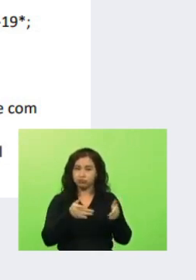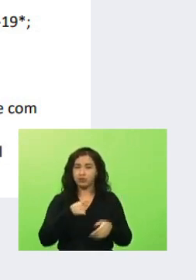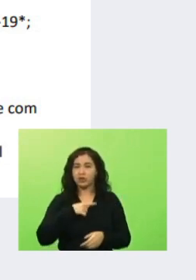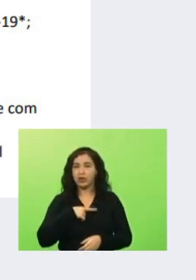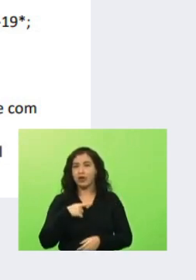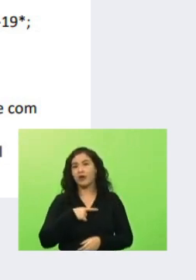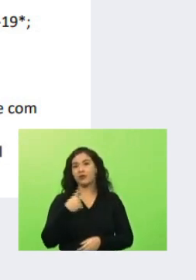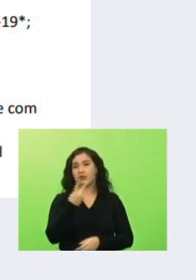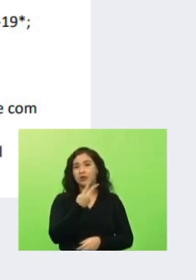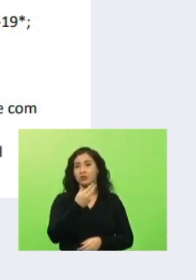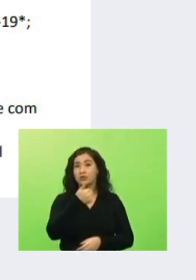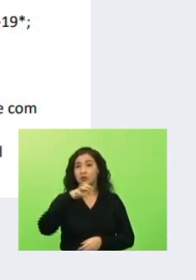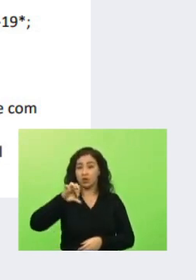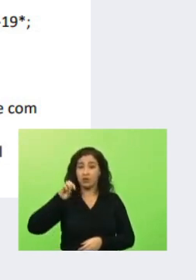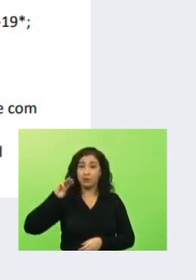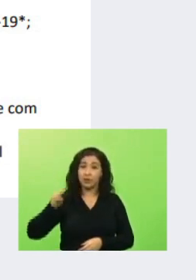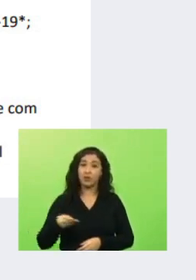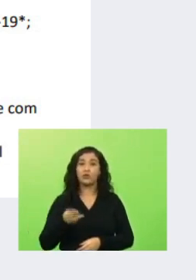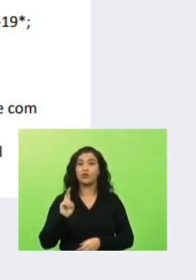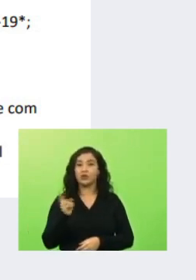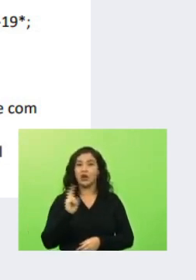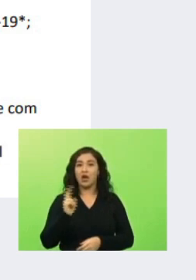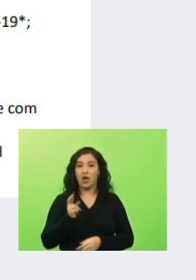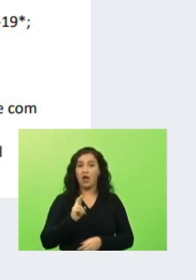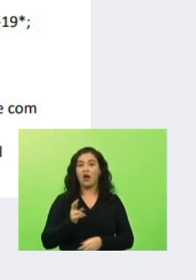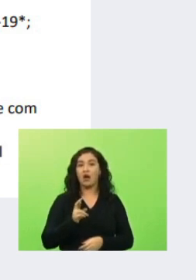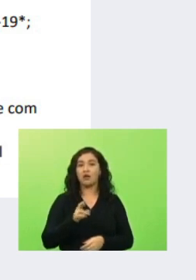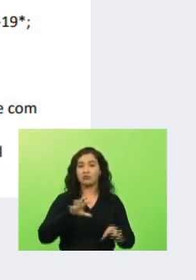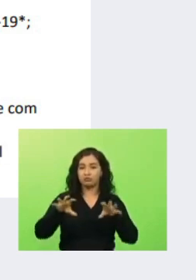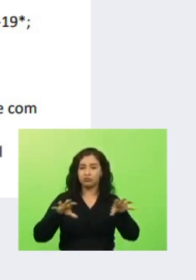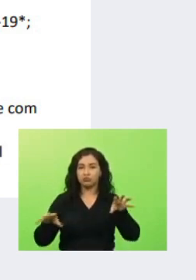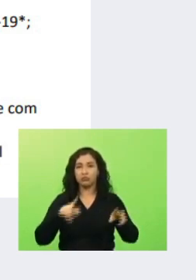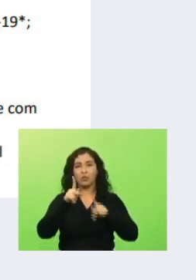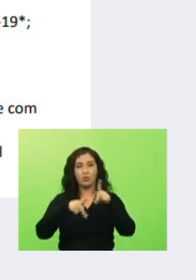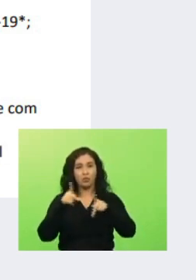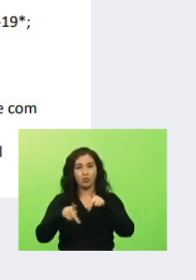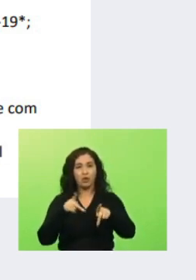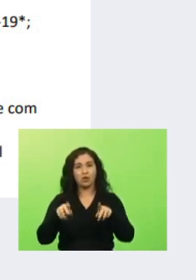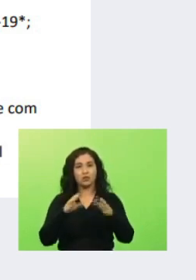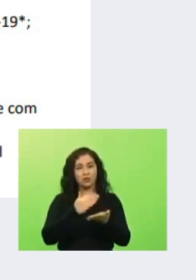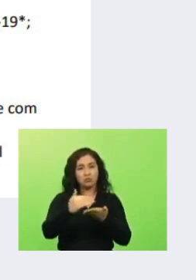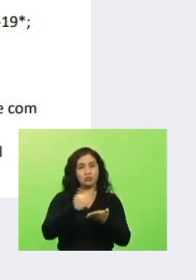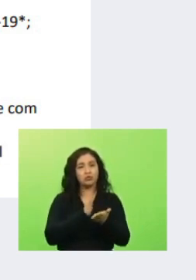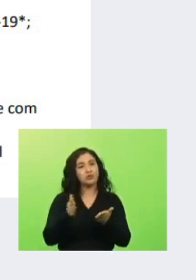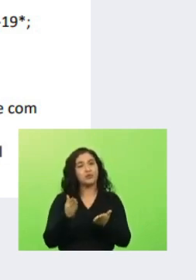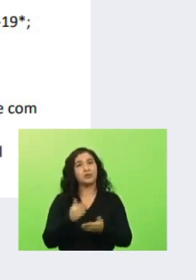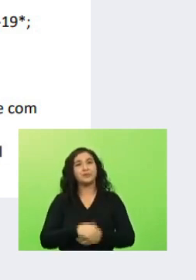219 milhões para o estado, distribuído conforme o critério de população, 102 milhões para os